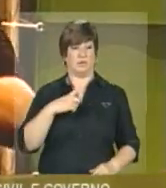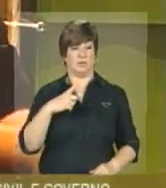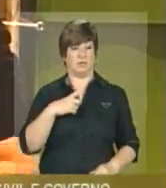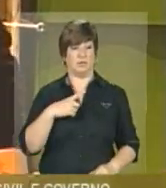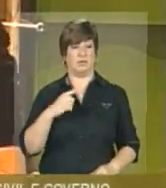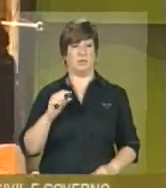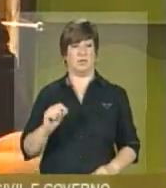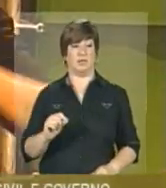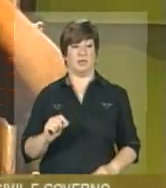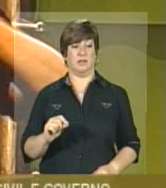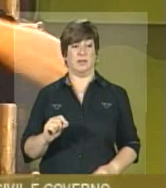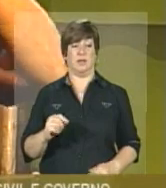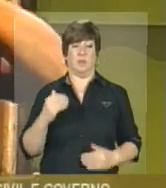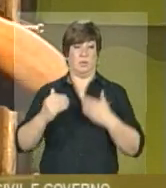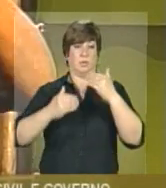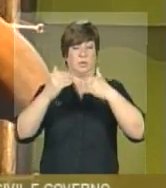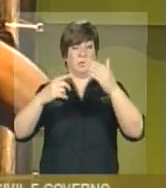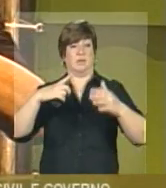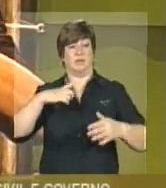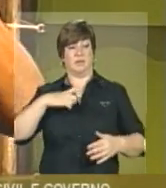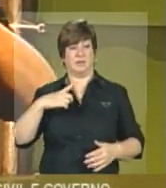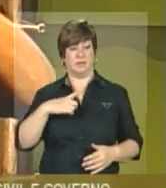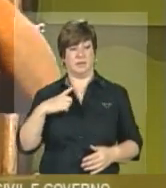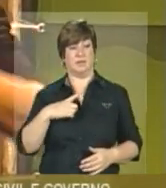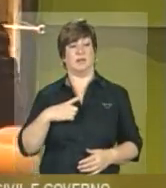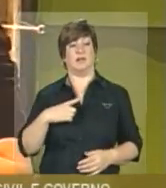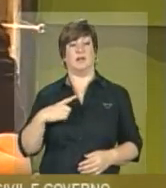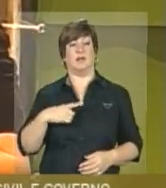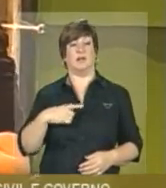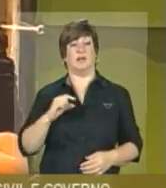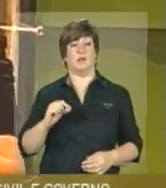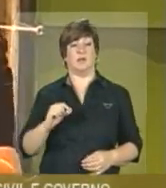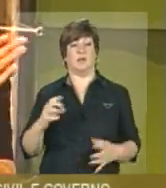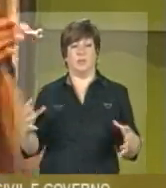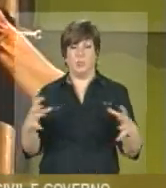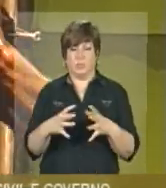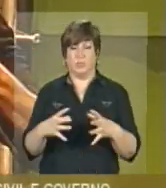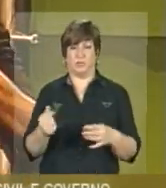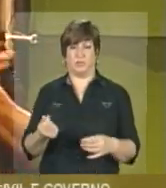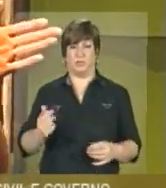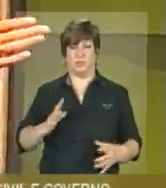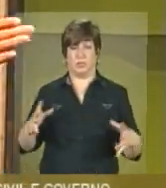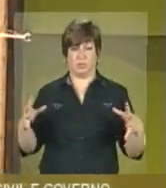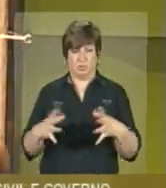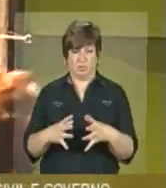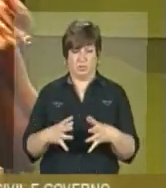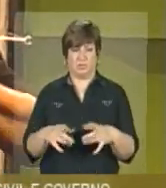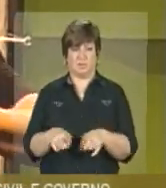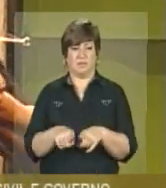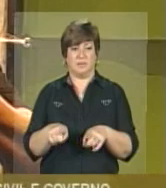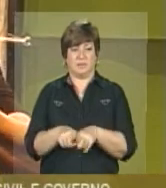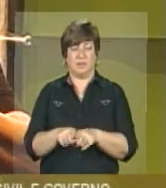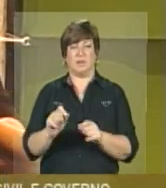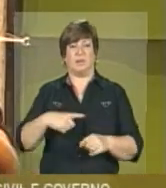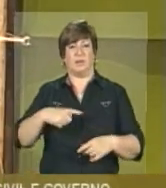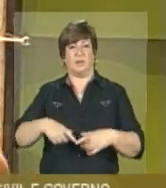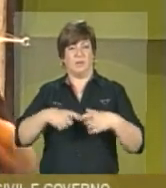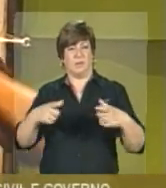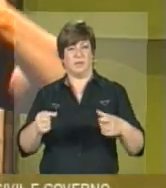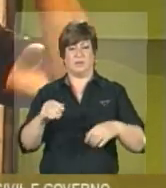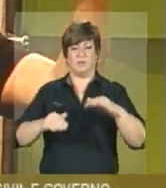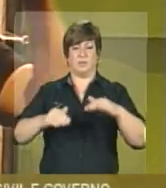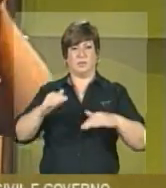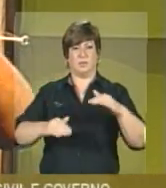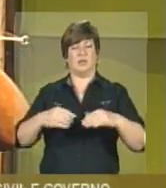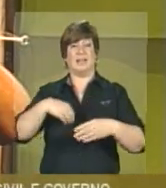revelam um processo crescente de concentração de renda e aumento da desigualdade